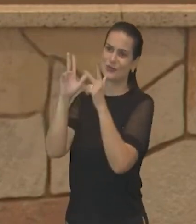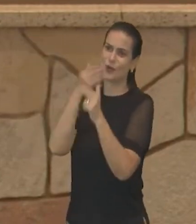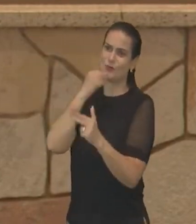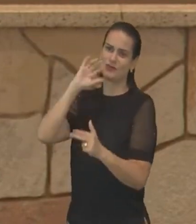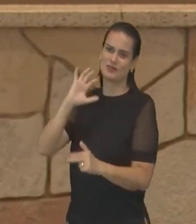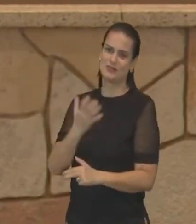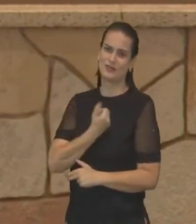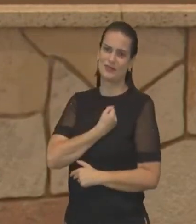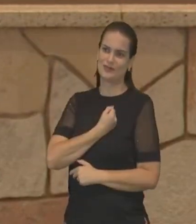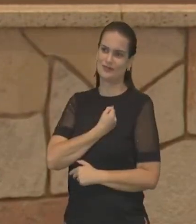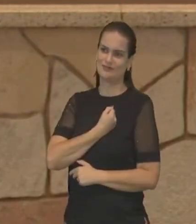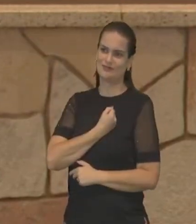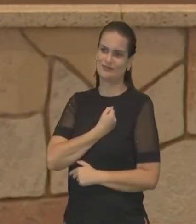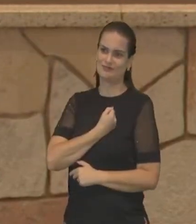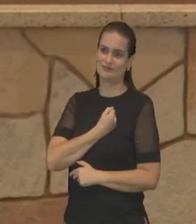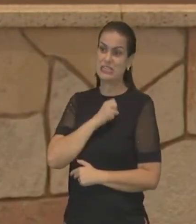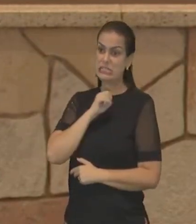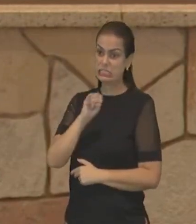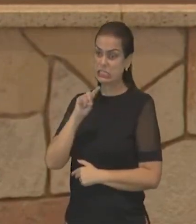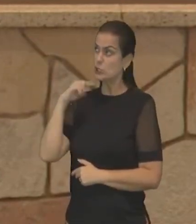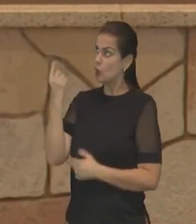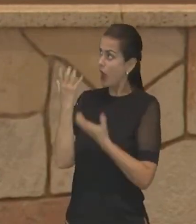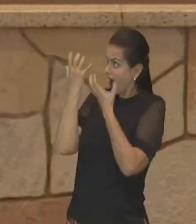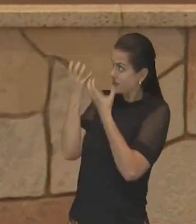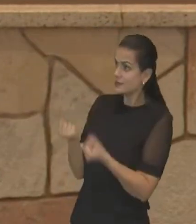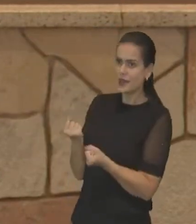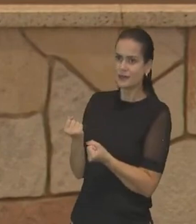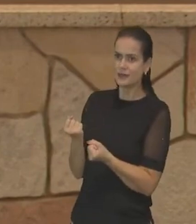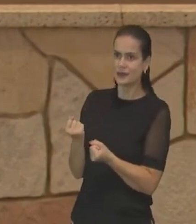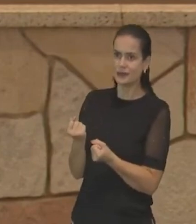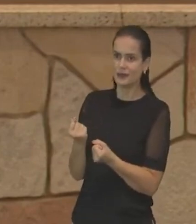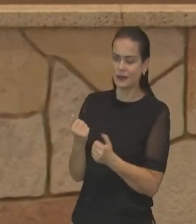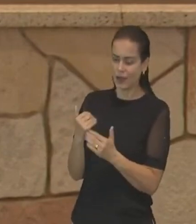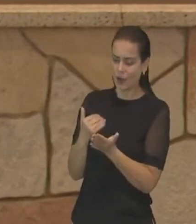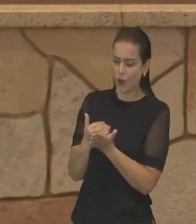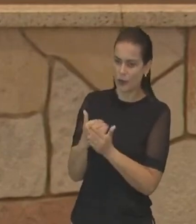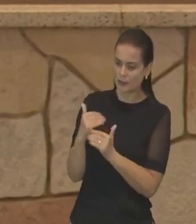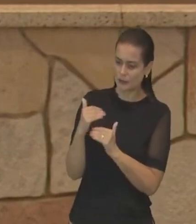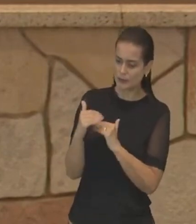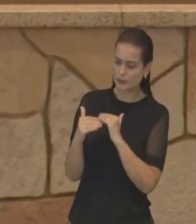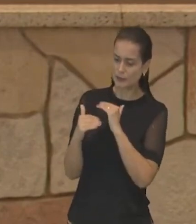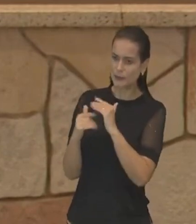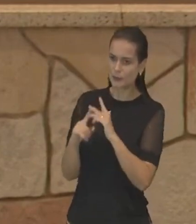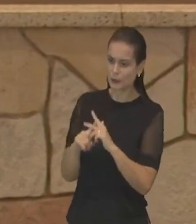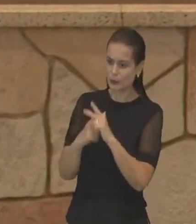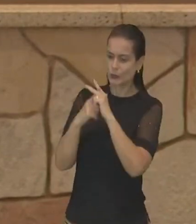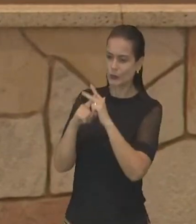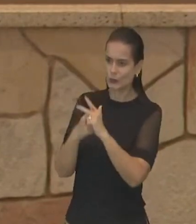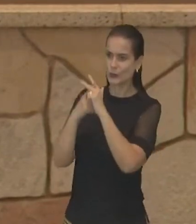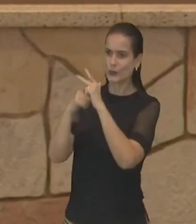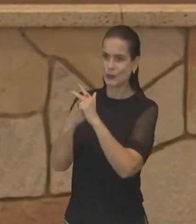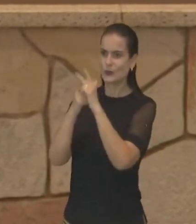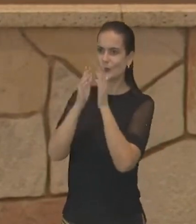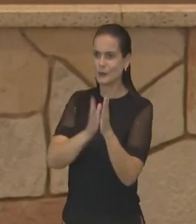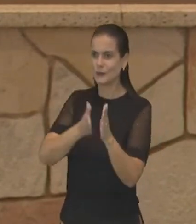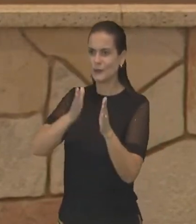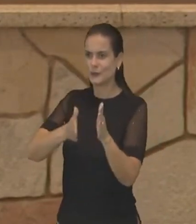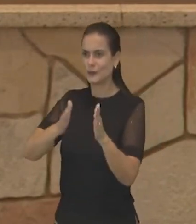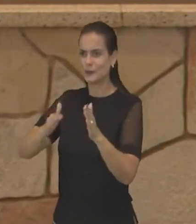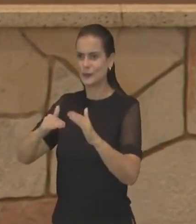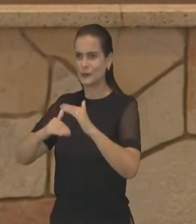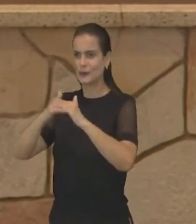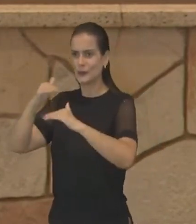Então, aceitamos Jesus e iniciamos ali um processo de santificação, que nos levará à